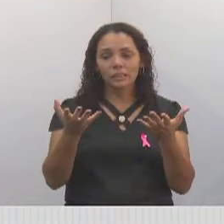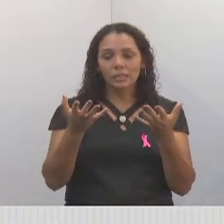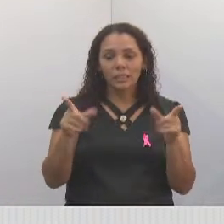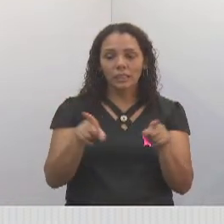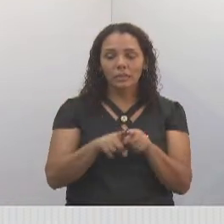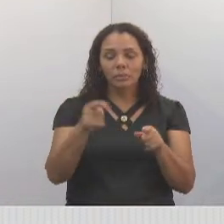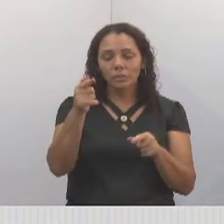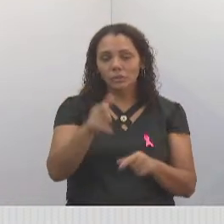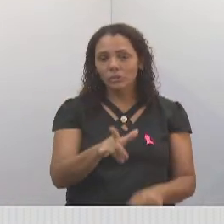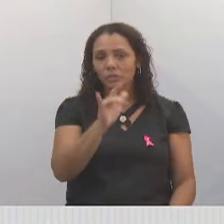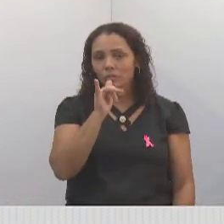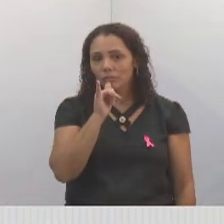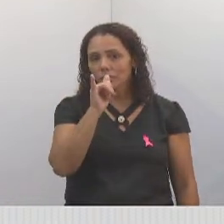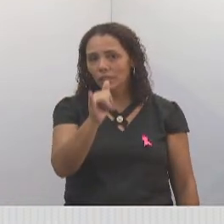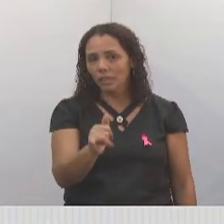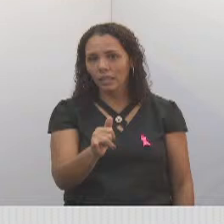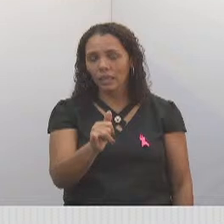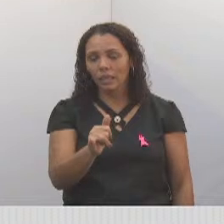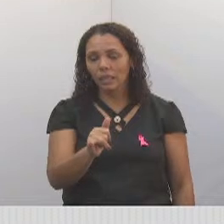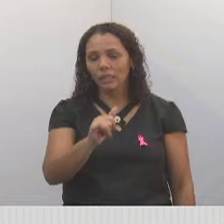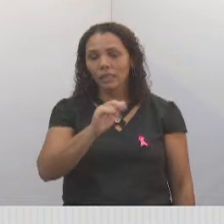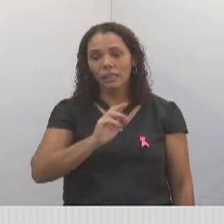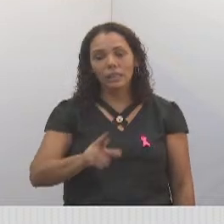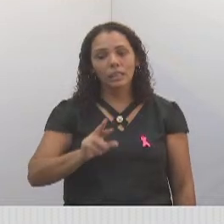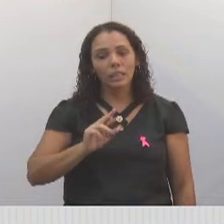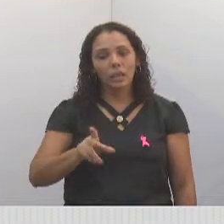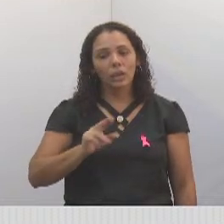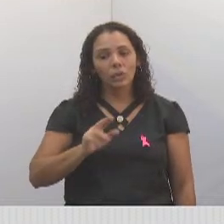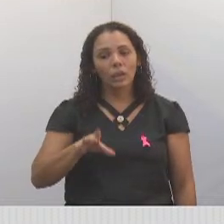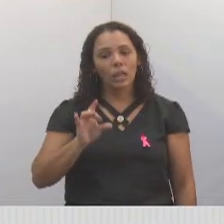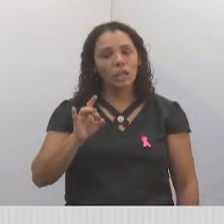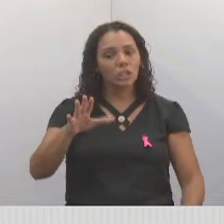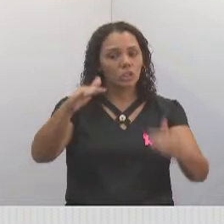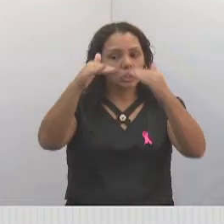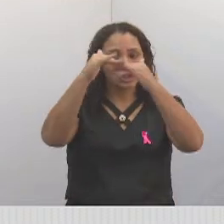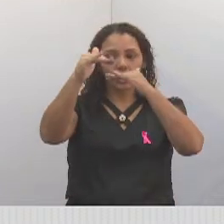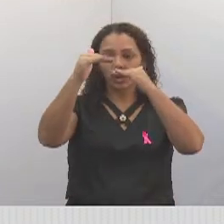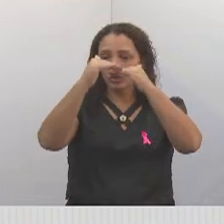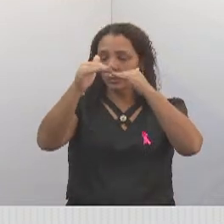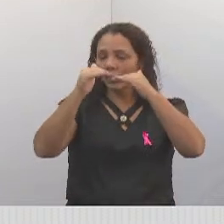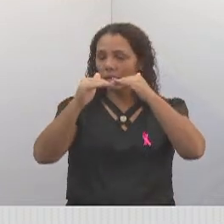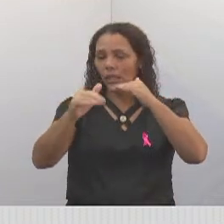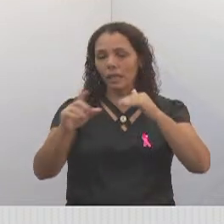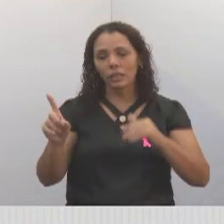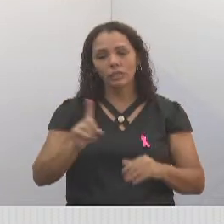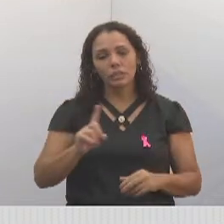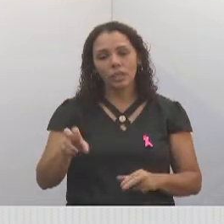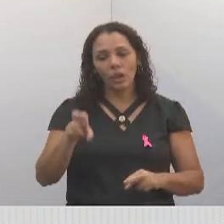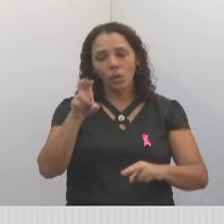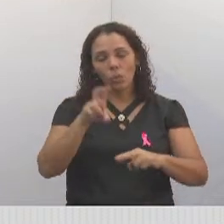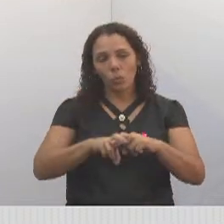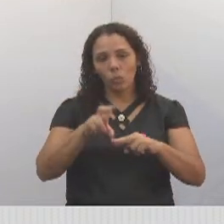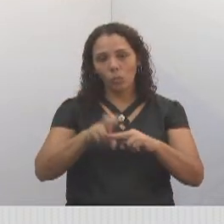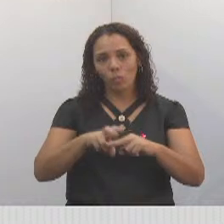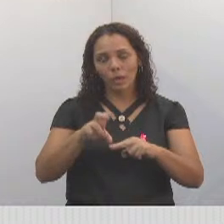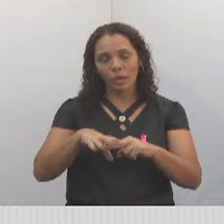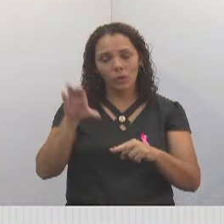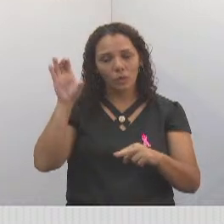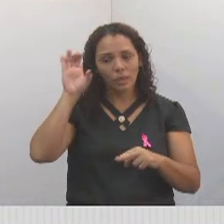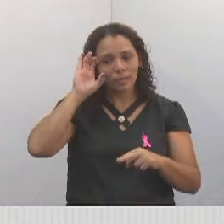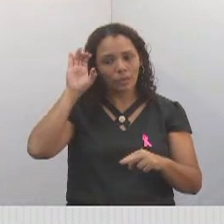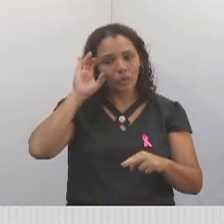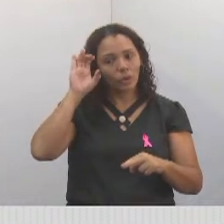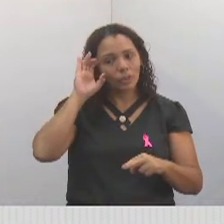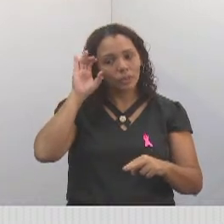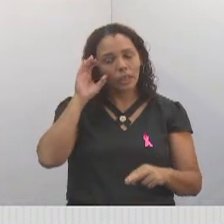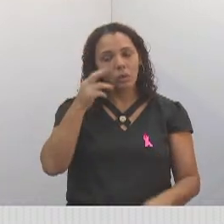aqui reforçar que não era só a cobertura. O banco que é de concreto, Roninha que trabalhou